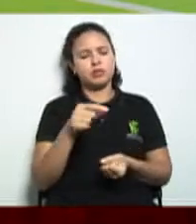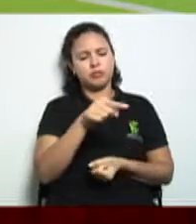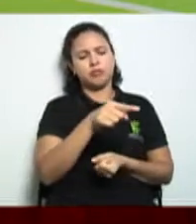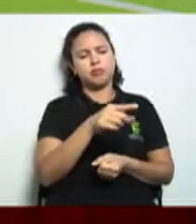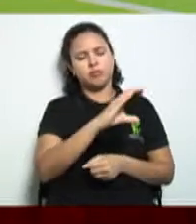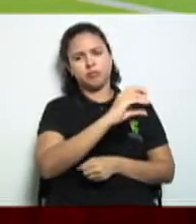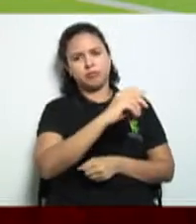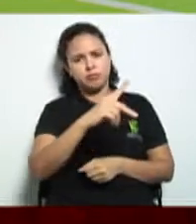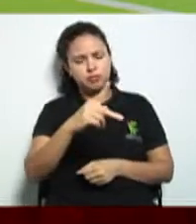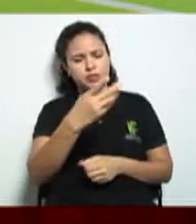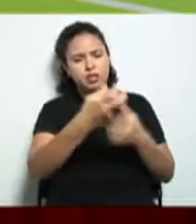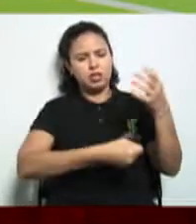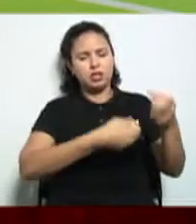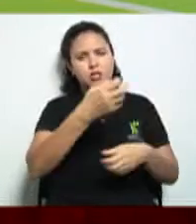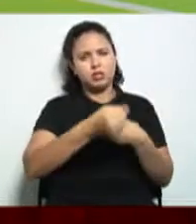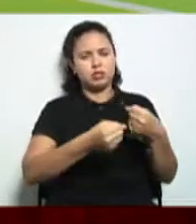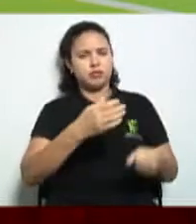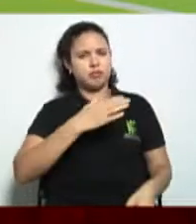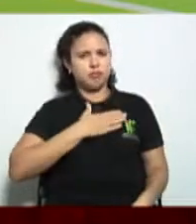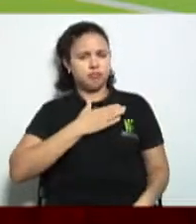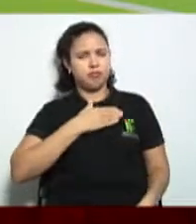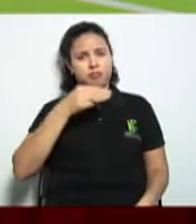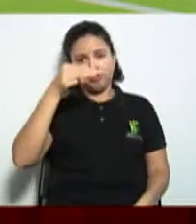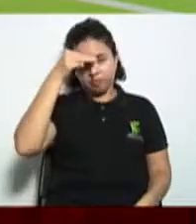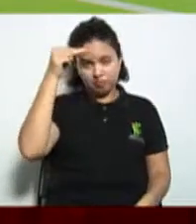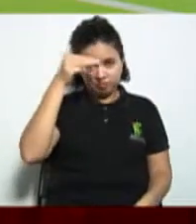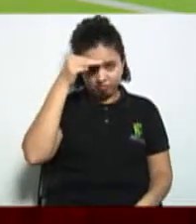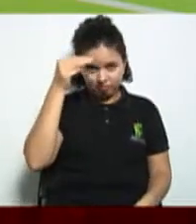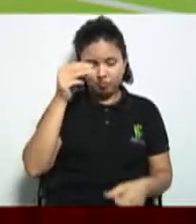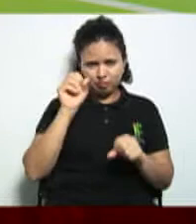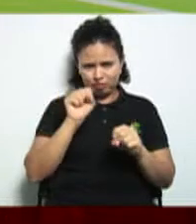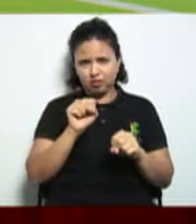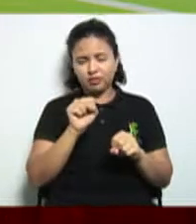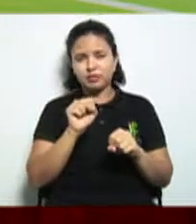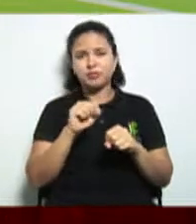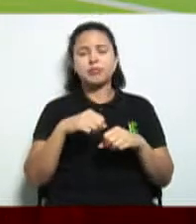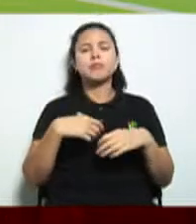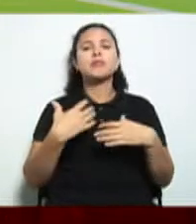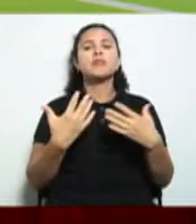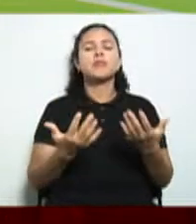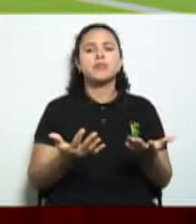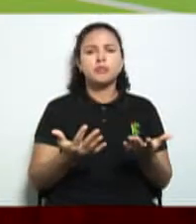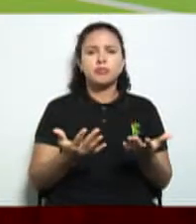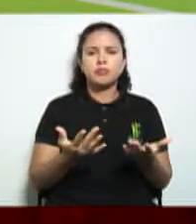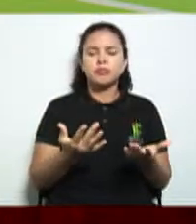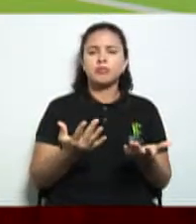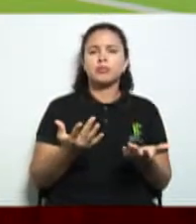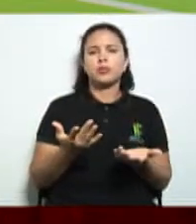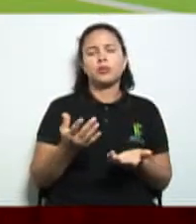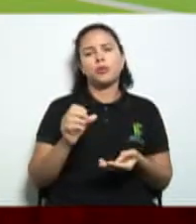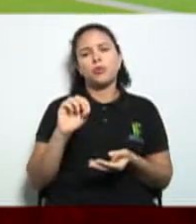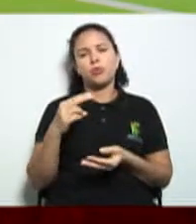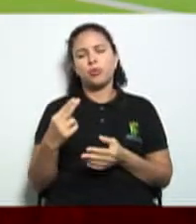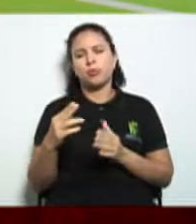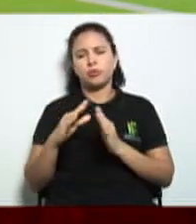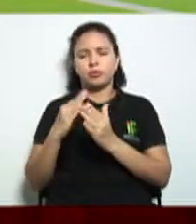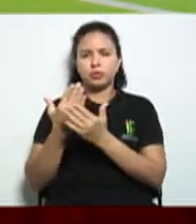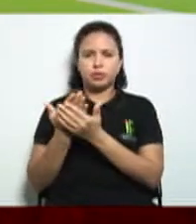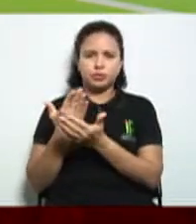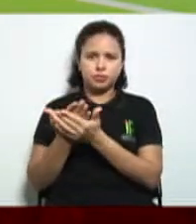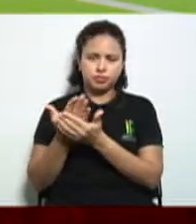da escola Fernanda Souza Gomes, lá de Rio Pardo, quem está acompanhando hoje é a